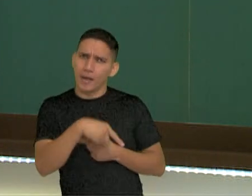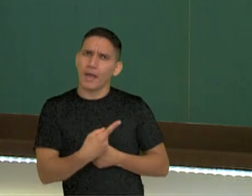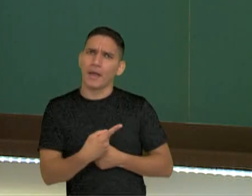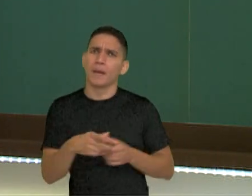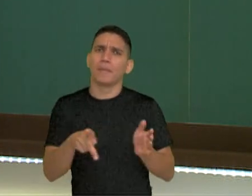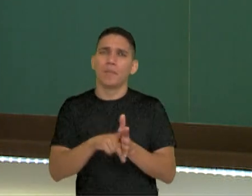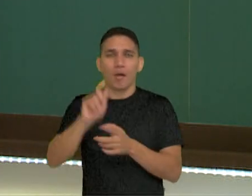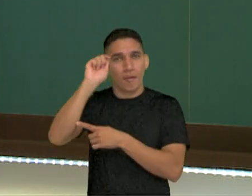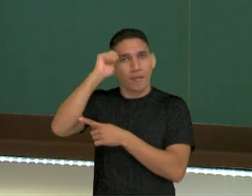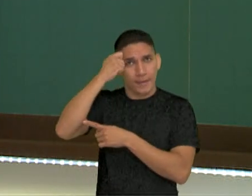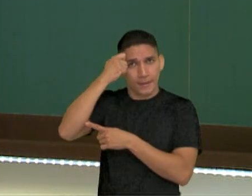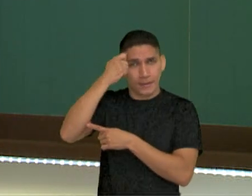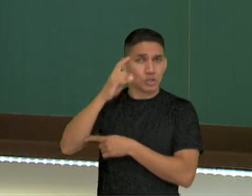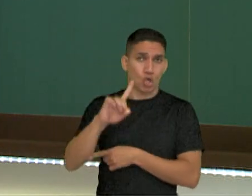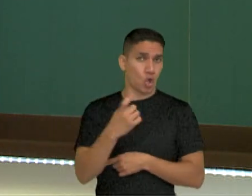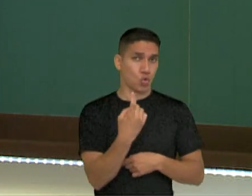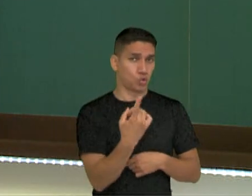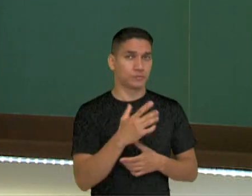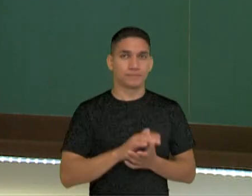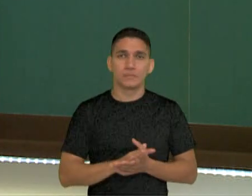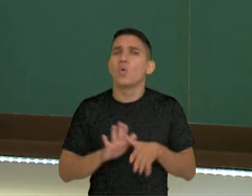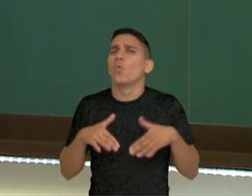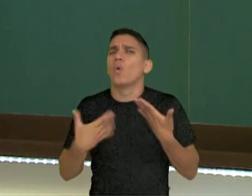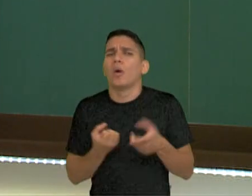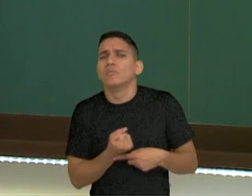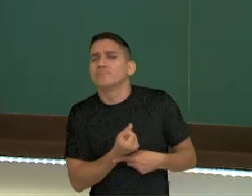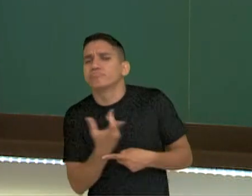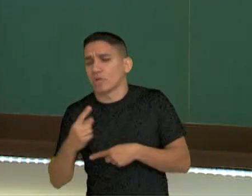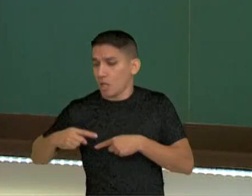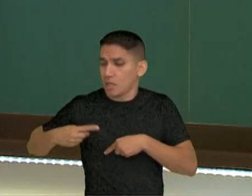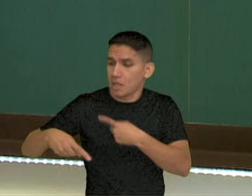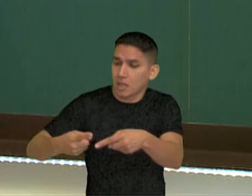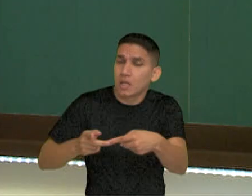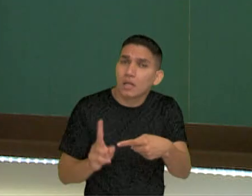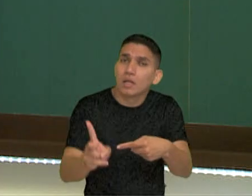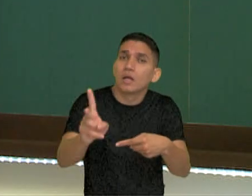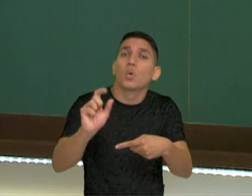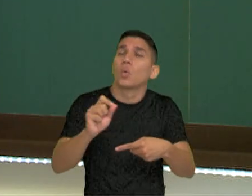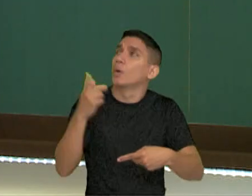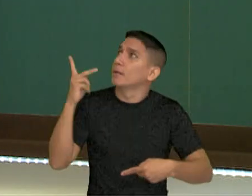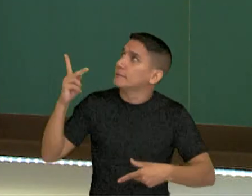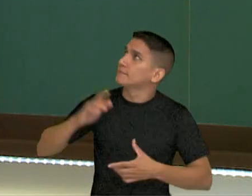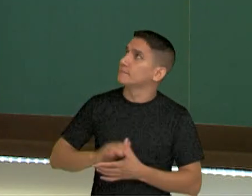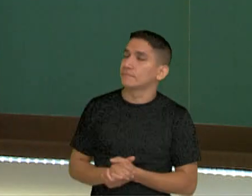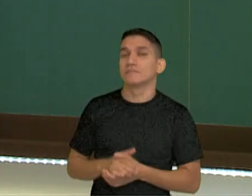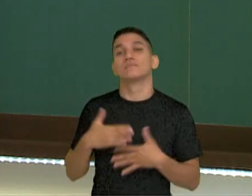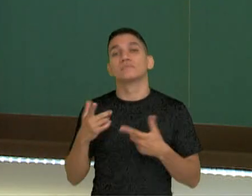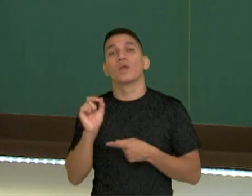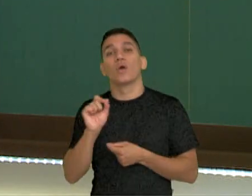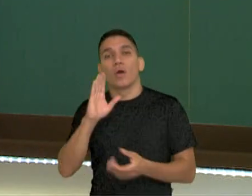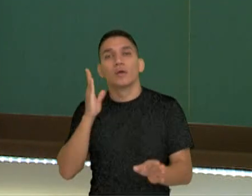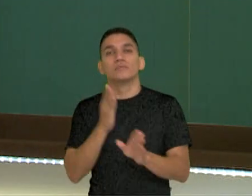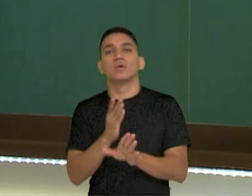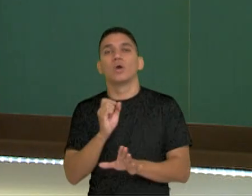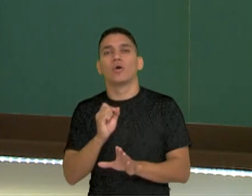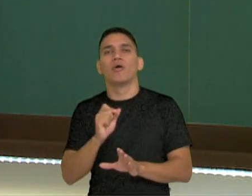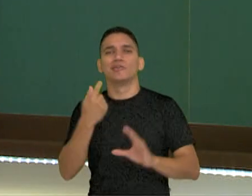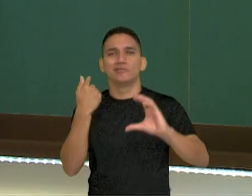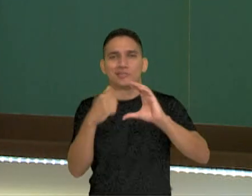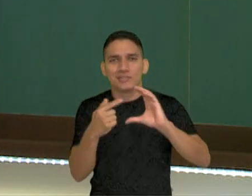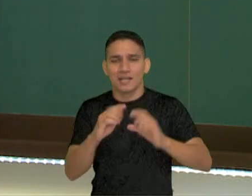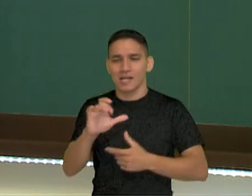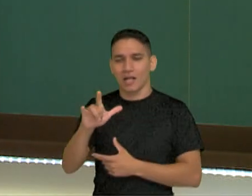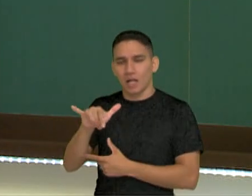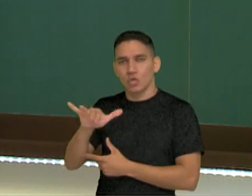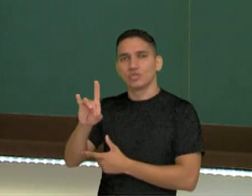de negro, só tem um. Quais as probabilidades dos descendentes desse casal? Então, vou colocar aqui, ó, descobri o genótipo da Cláudia, descobri